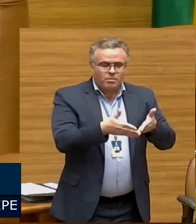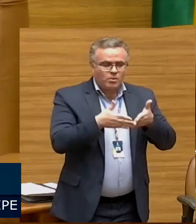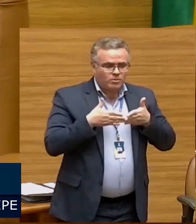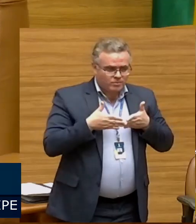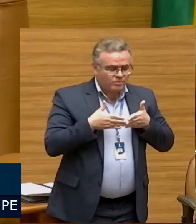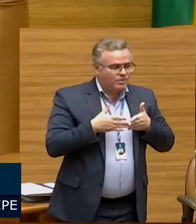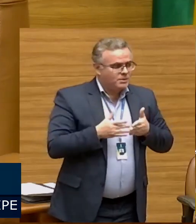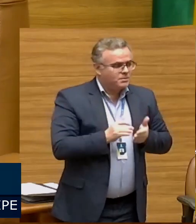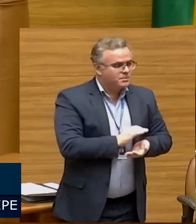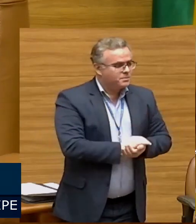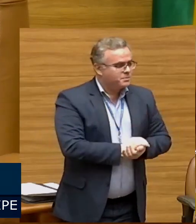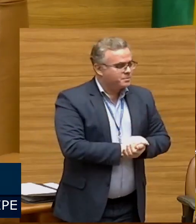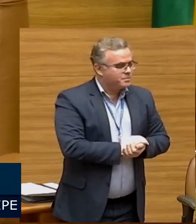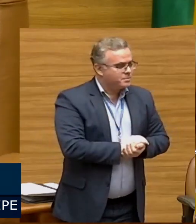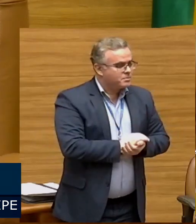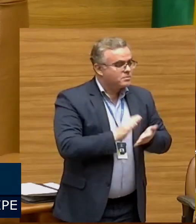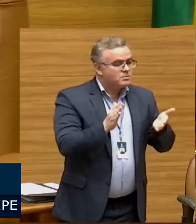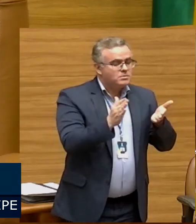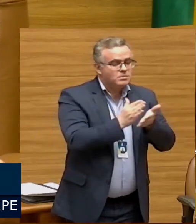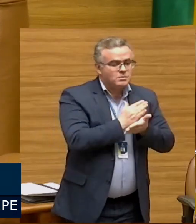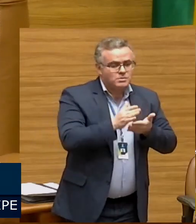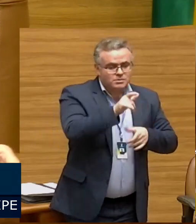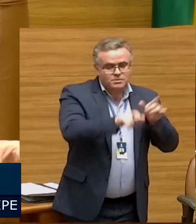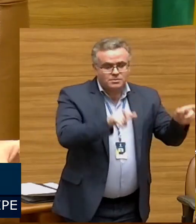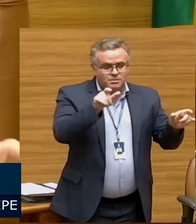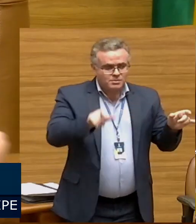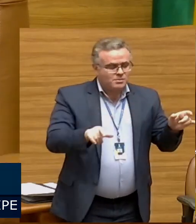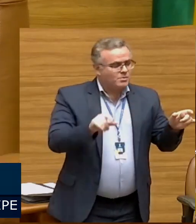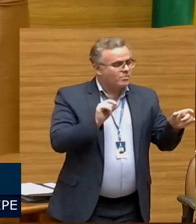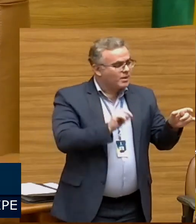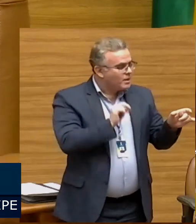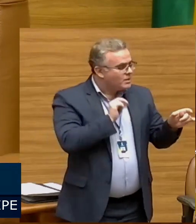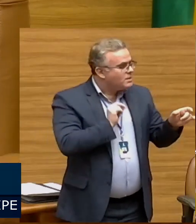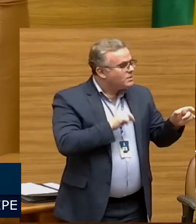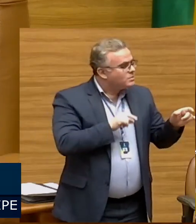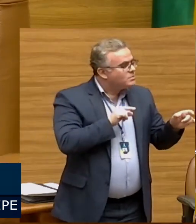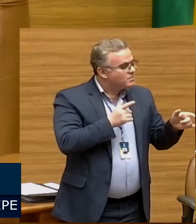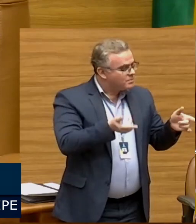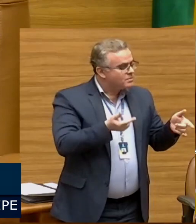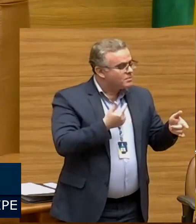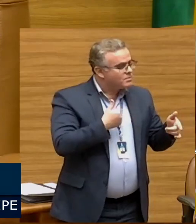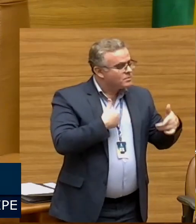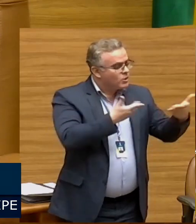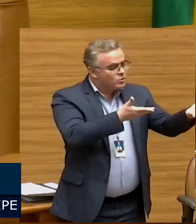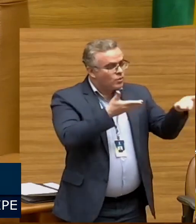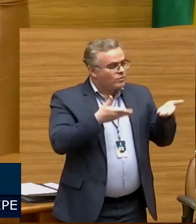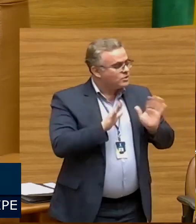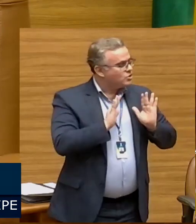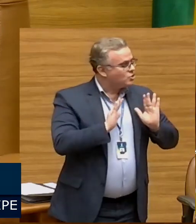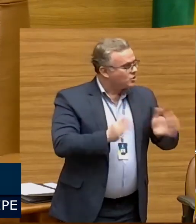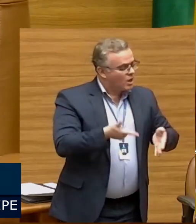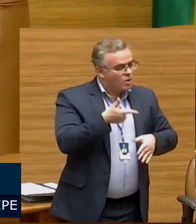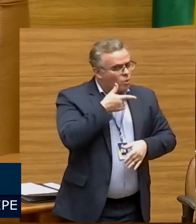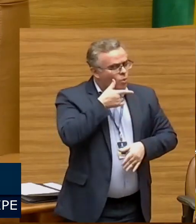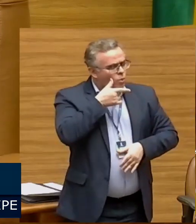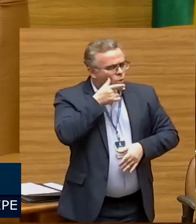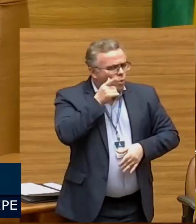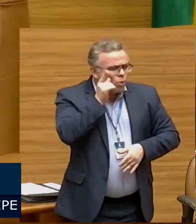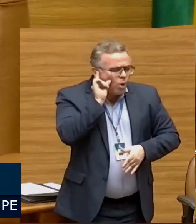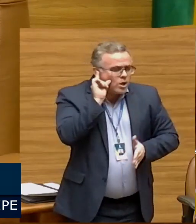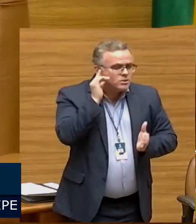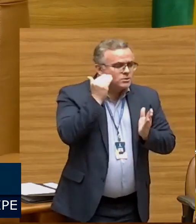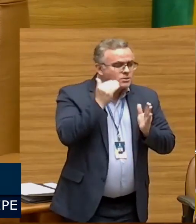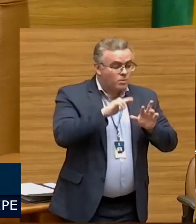chamar algumas pessoas, né, que foram... ontem a gente fez